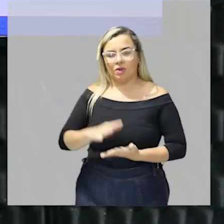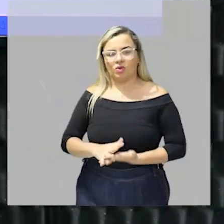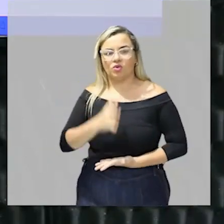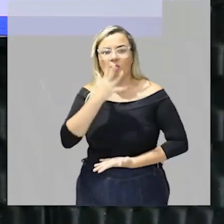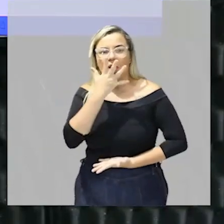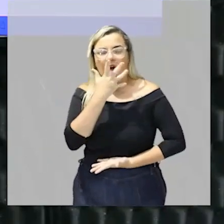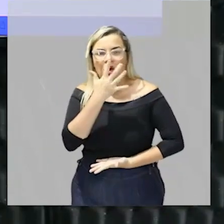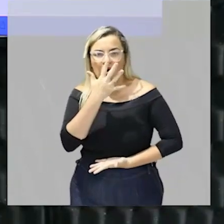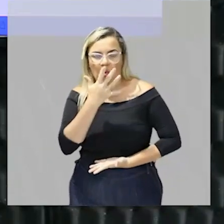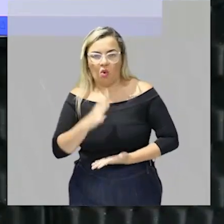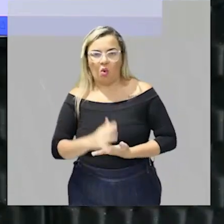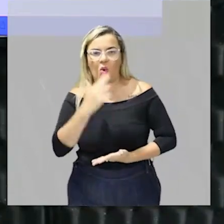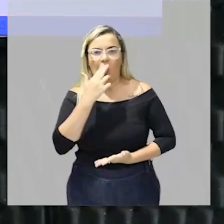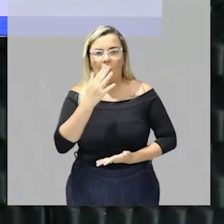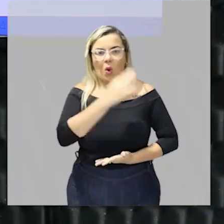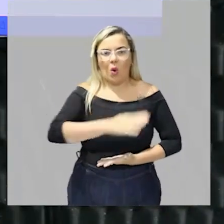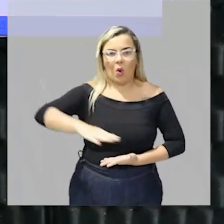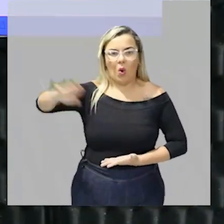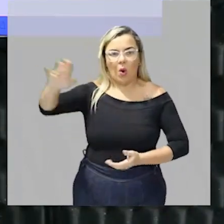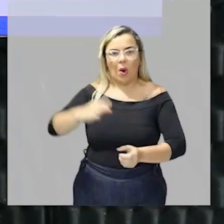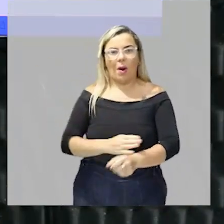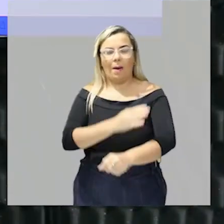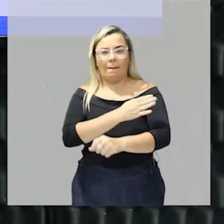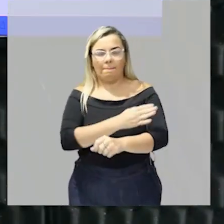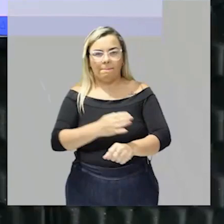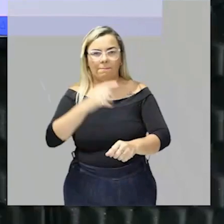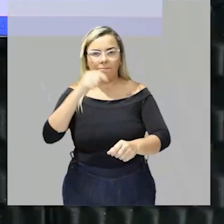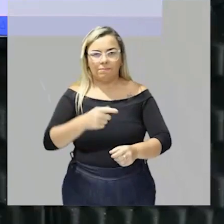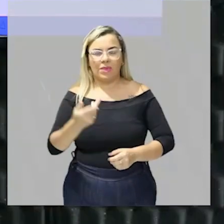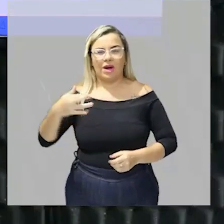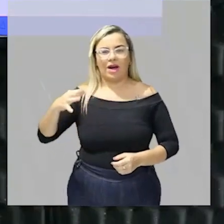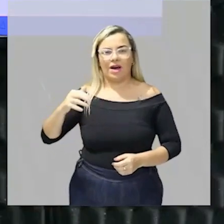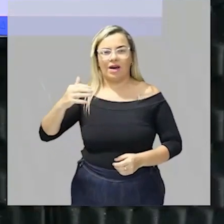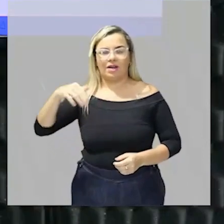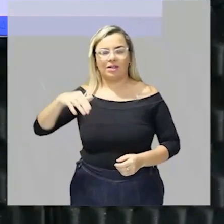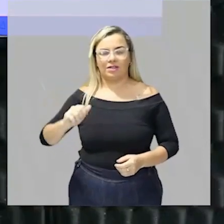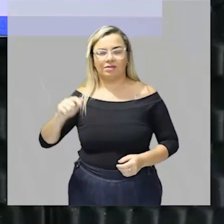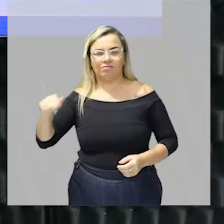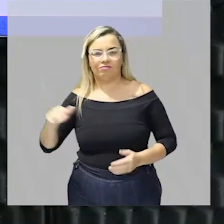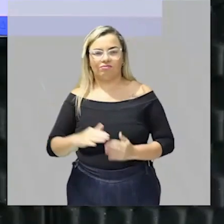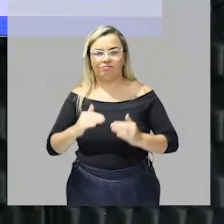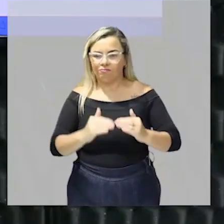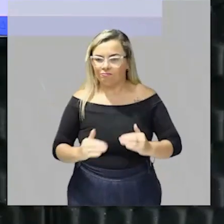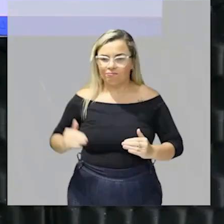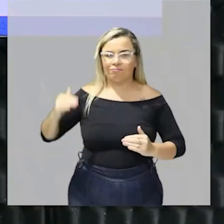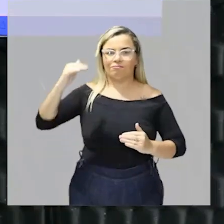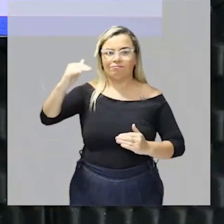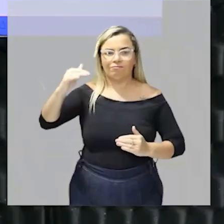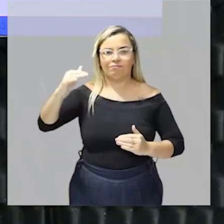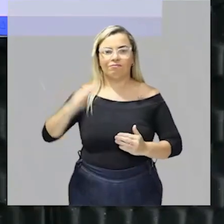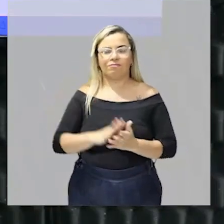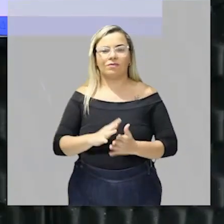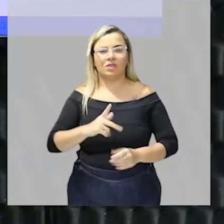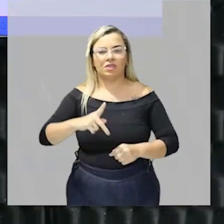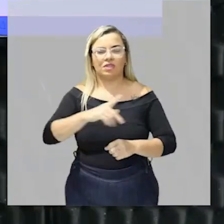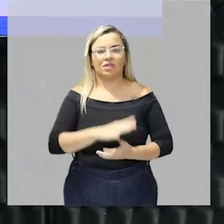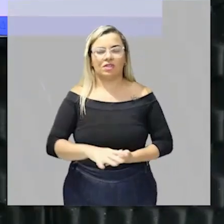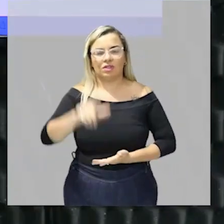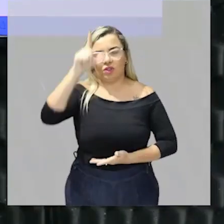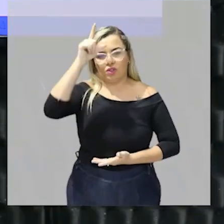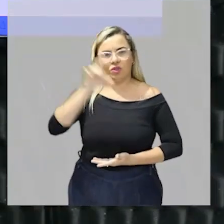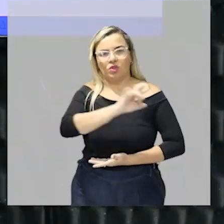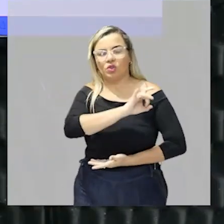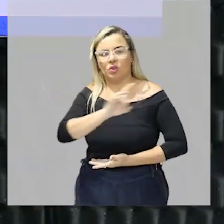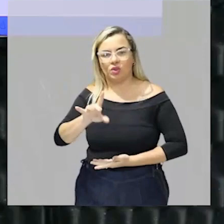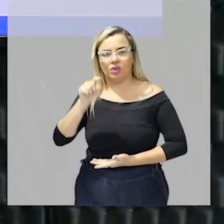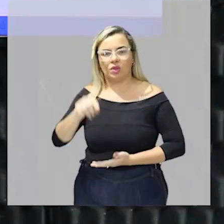pelo nazismo como raça superior, que é a raça ariana, que é a chamada raça germânica. Além disso, um